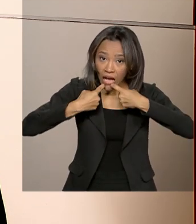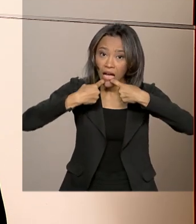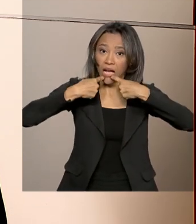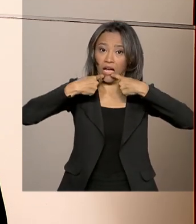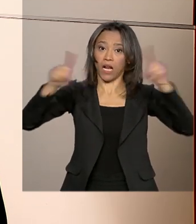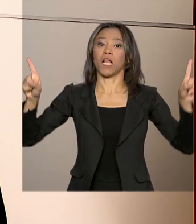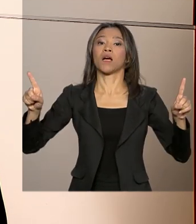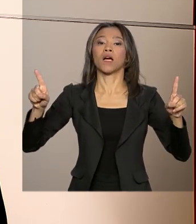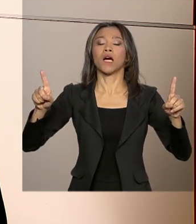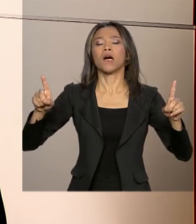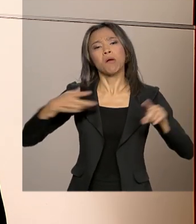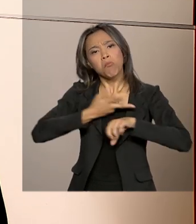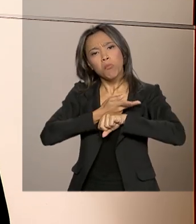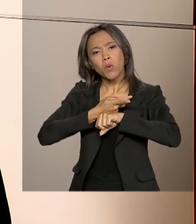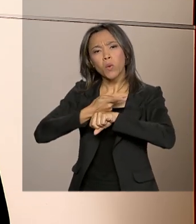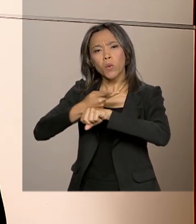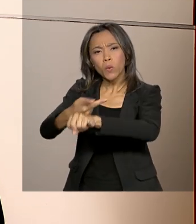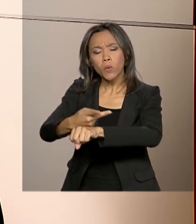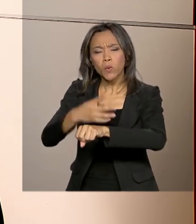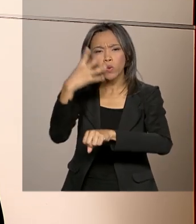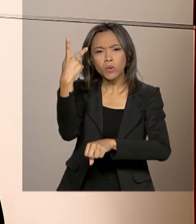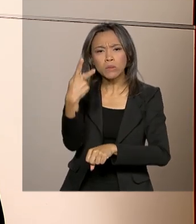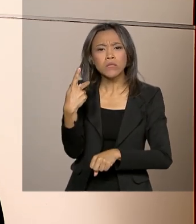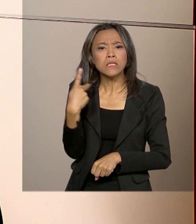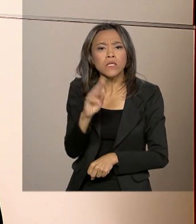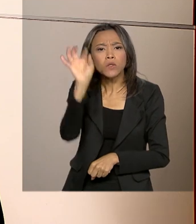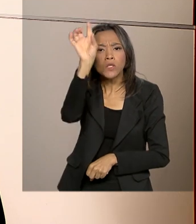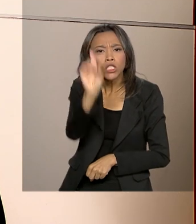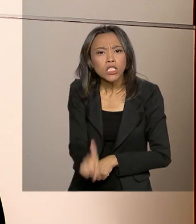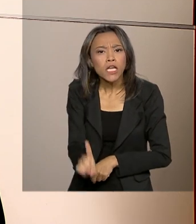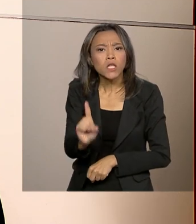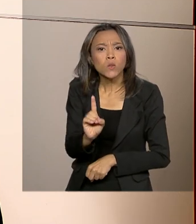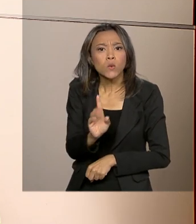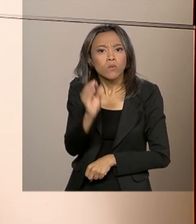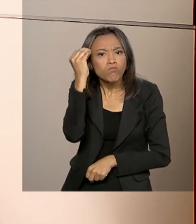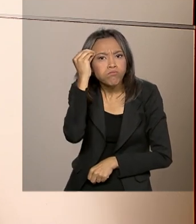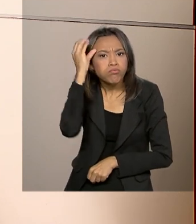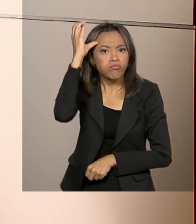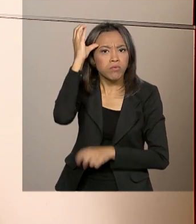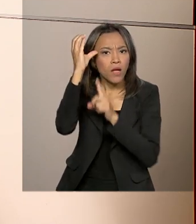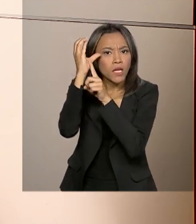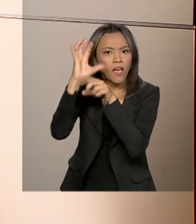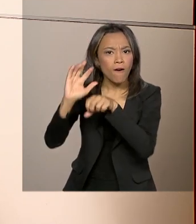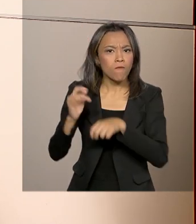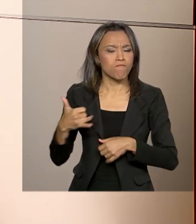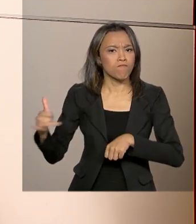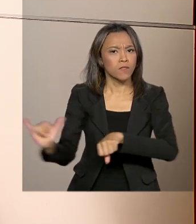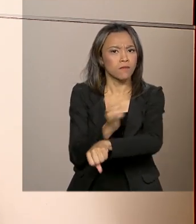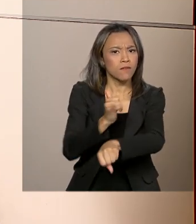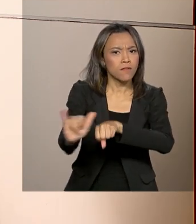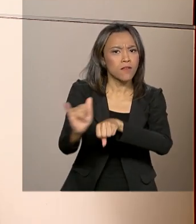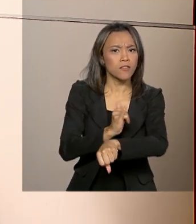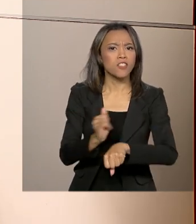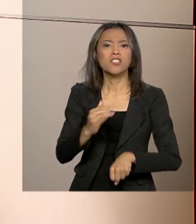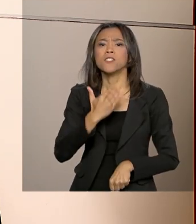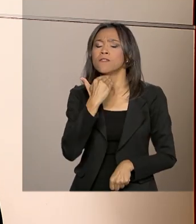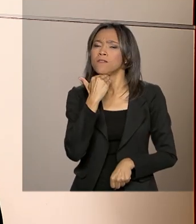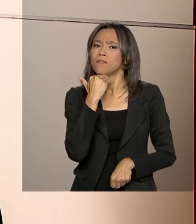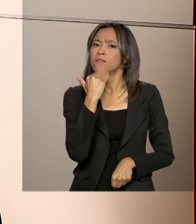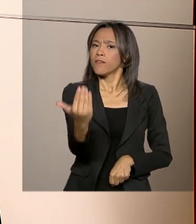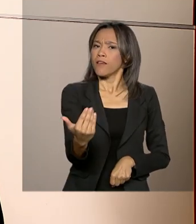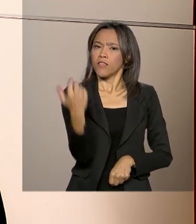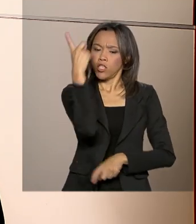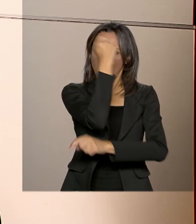vão atrás dos seus direitos, adquiram conhecimento. Ele é uma arma. E quando você tem o conhecimento, ninguém te faz de